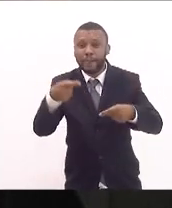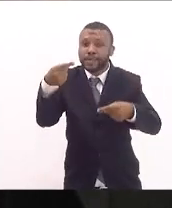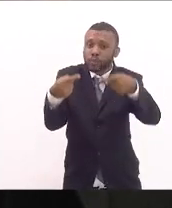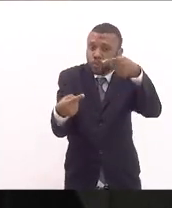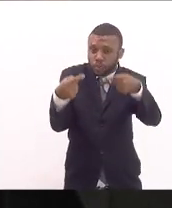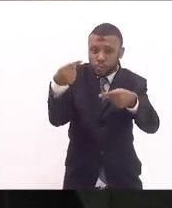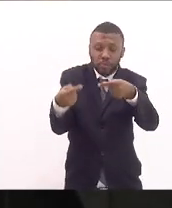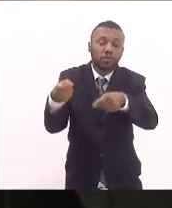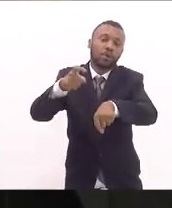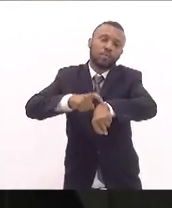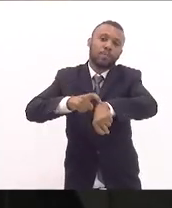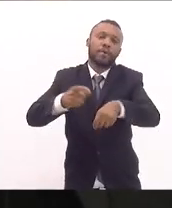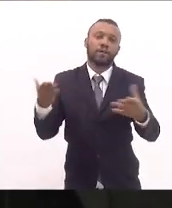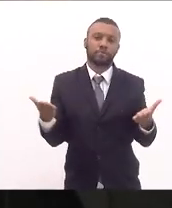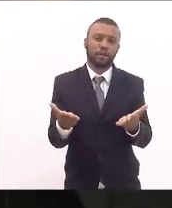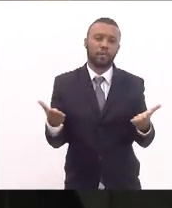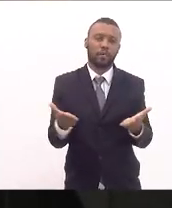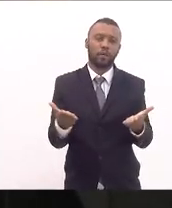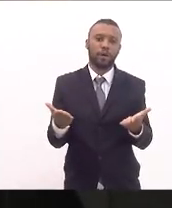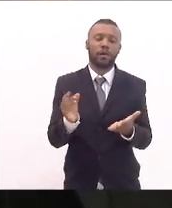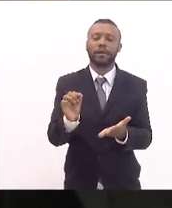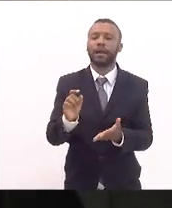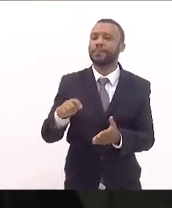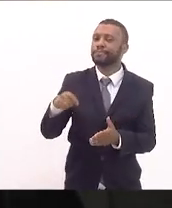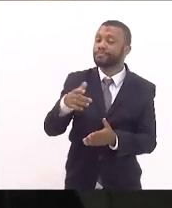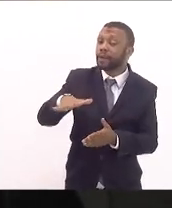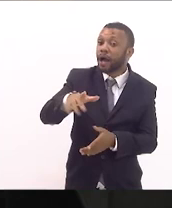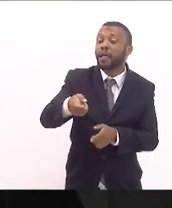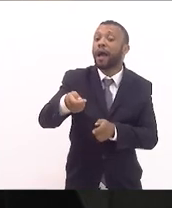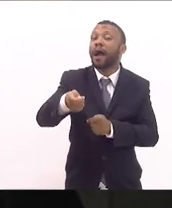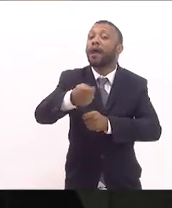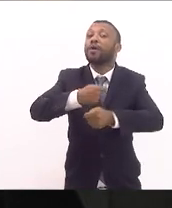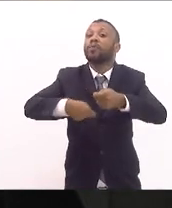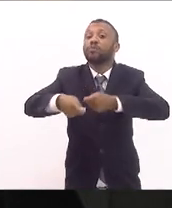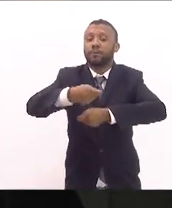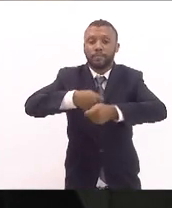nesse momento é a economia